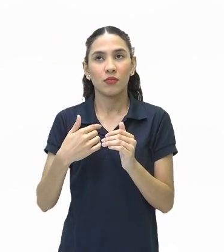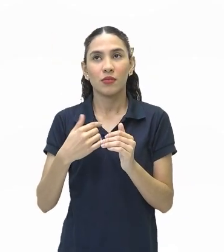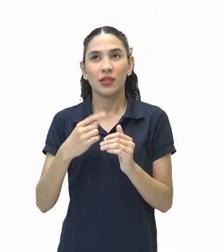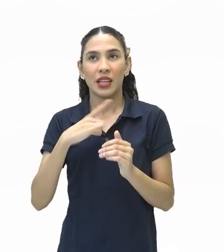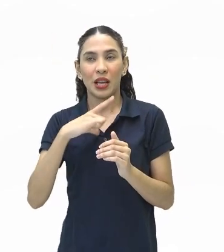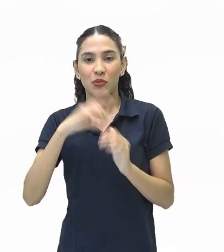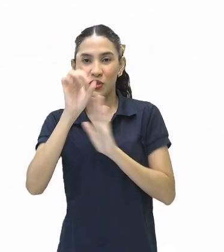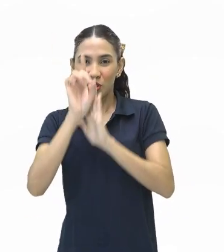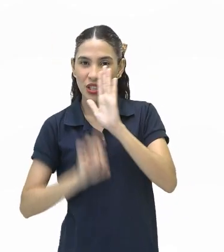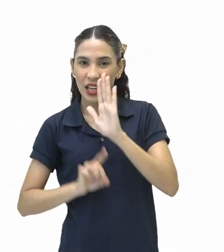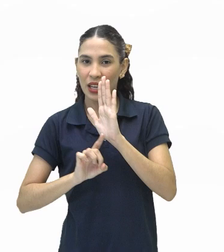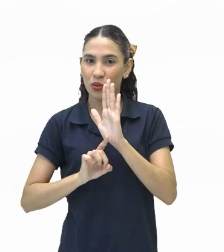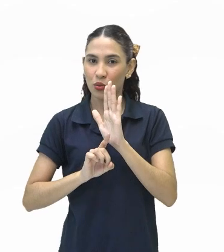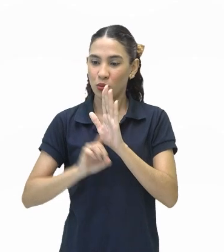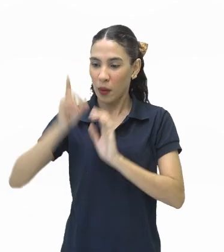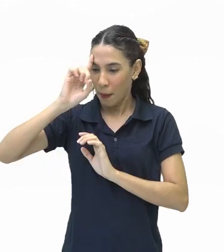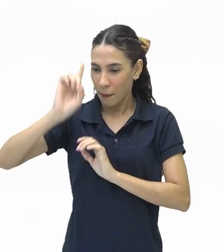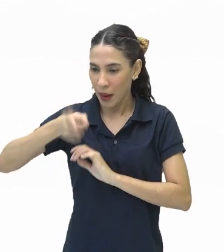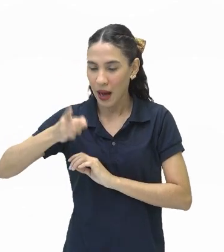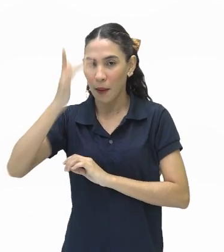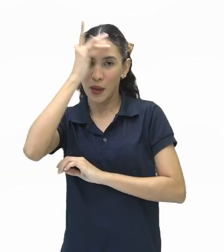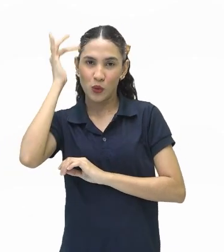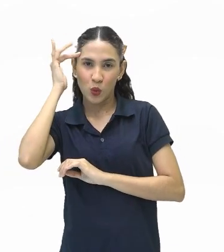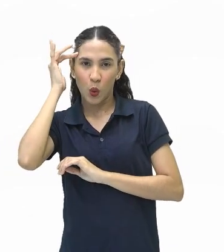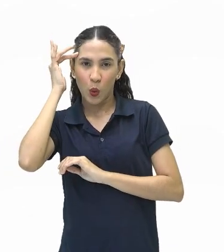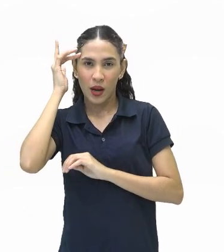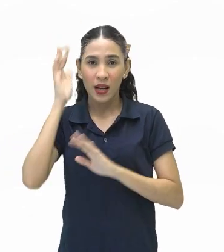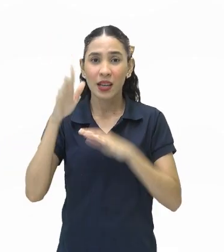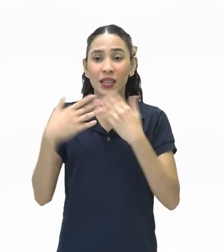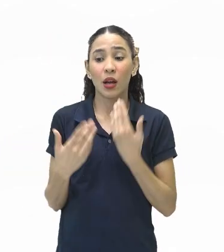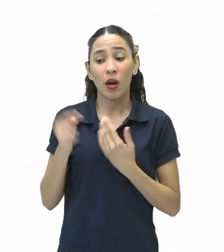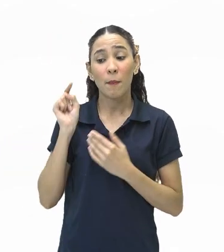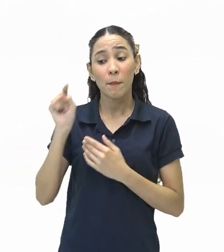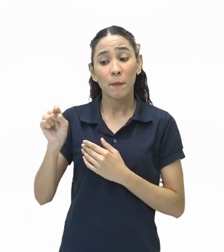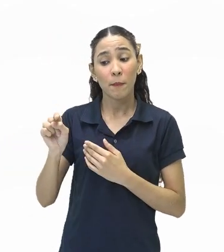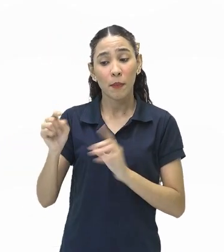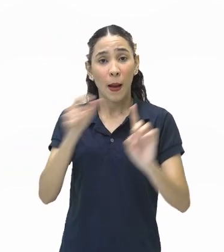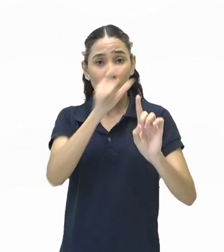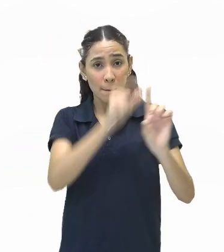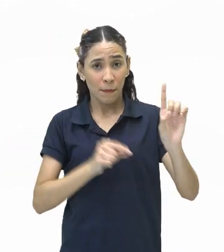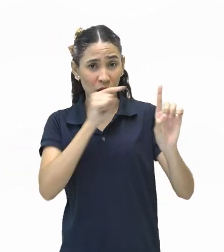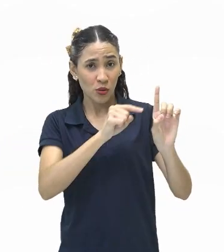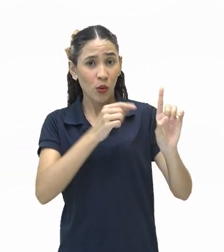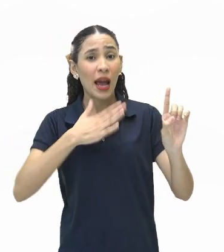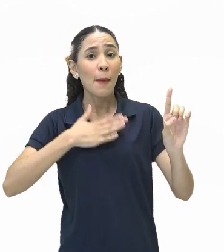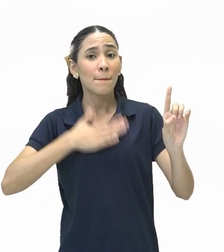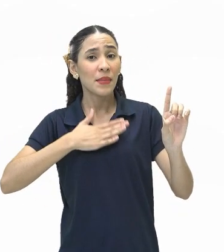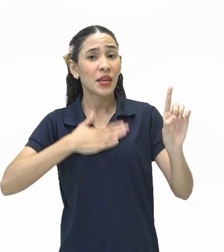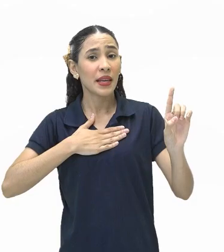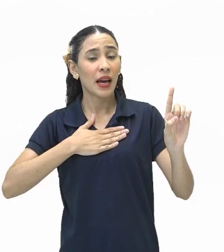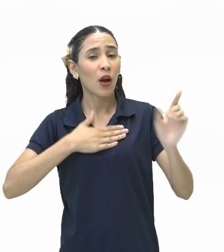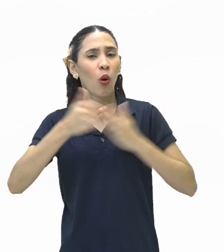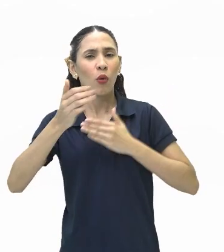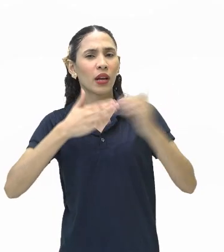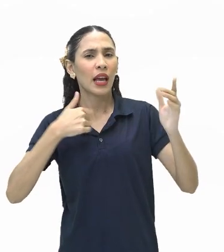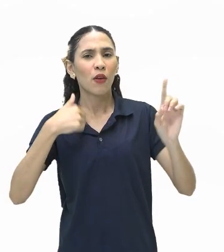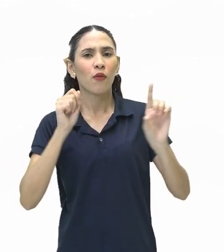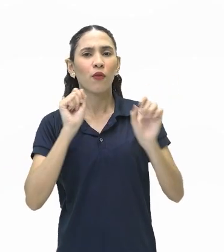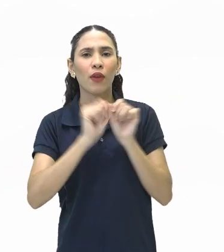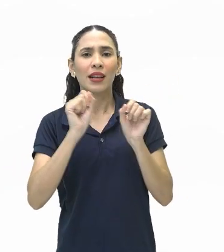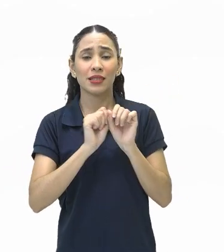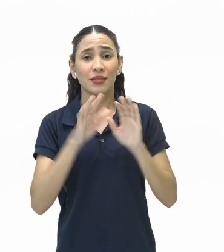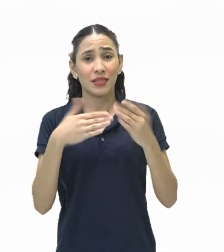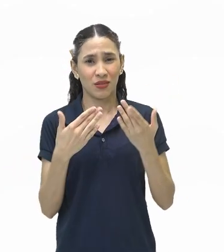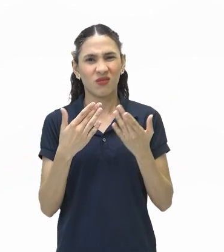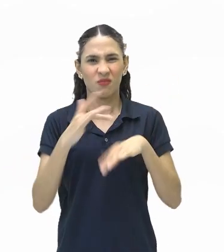uma pessoa, né? Essa pessoa é por direito minha. Eu posso fazer o que eu quiser. Olha só que absurdo,